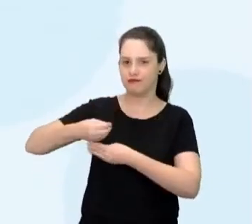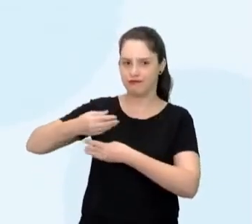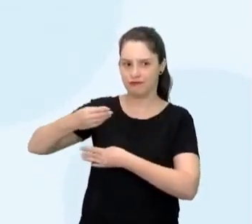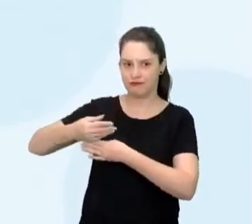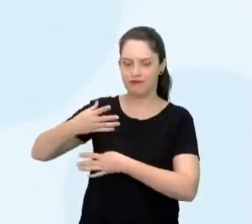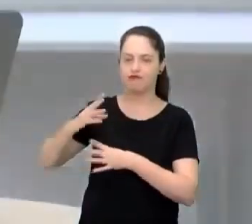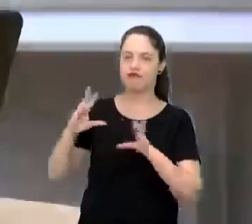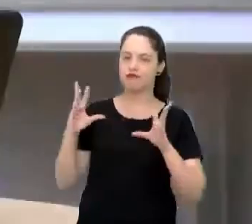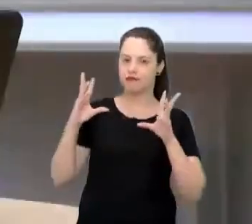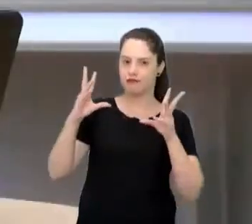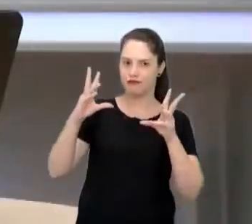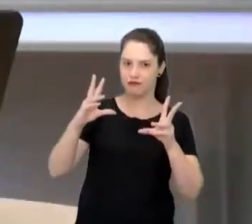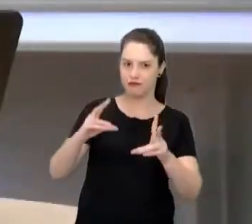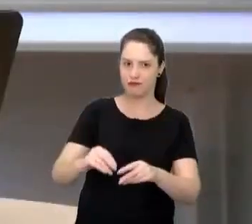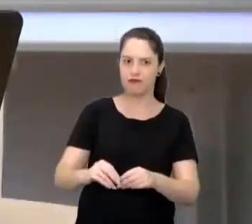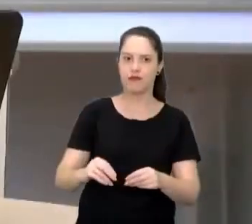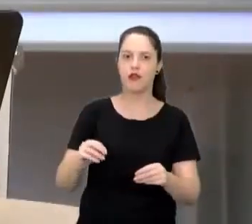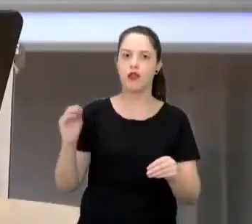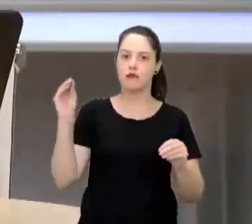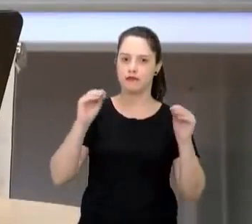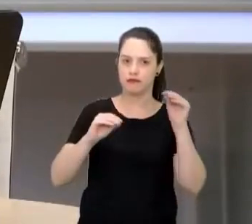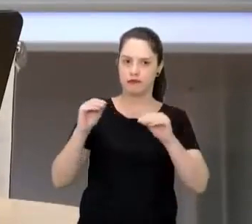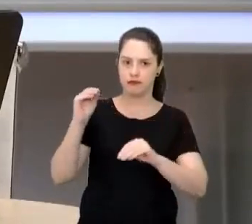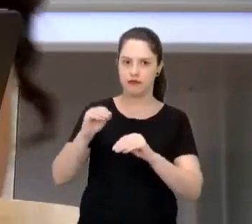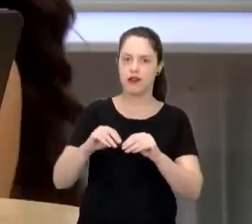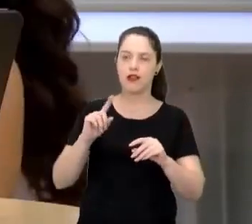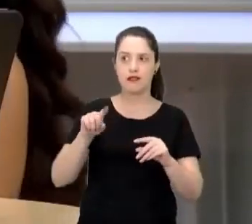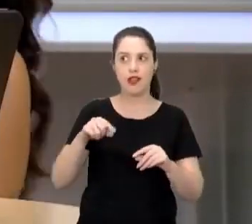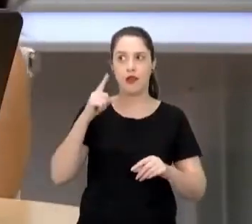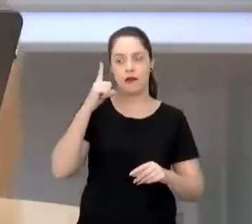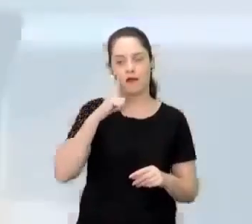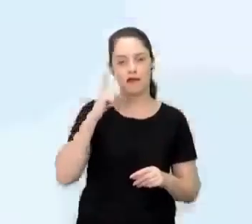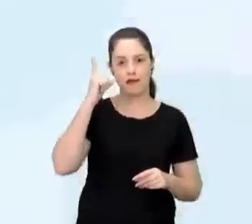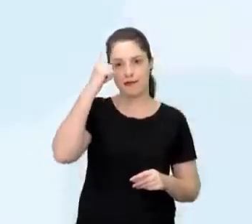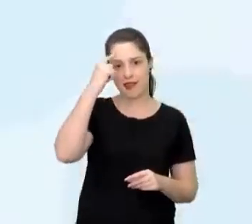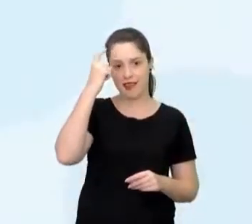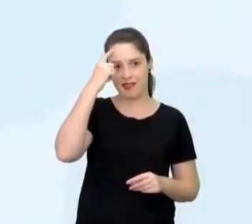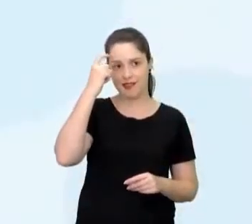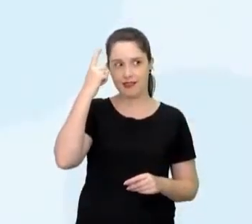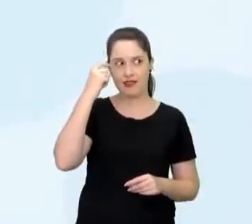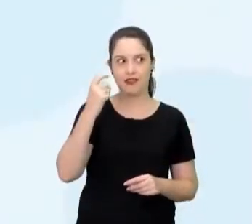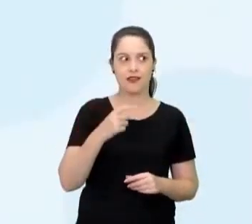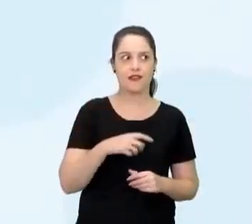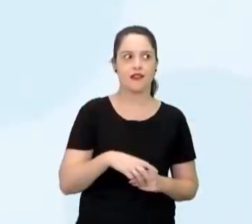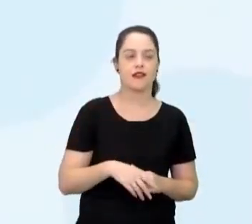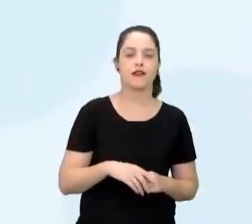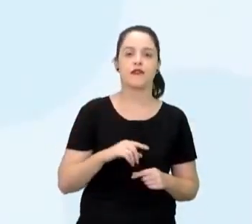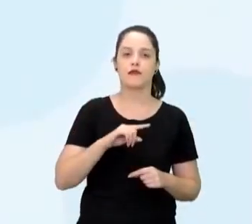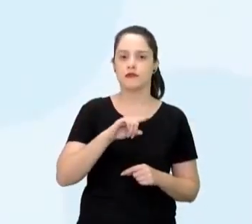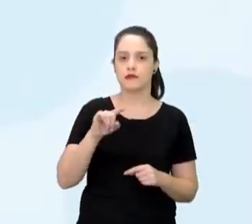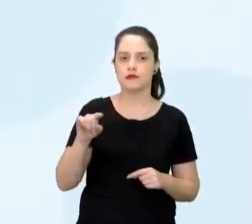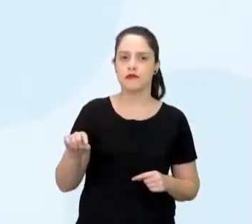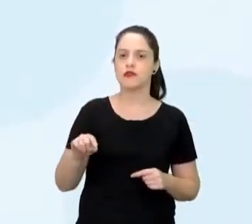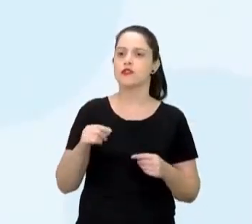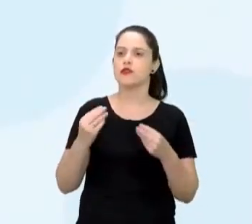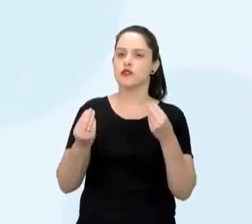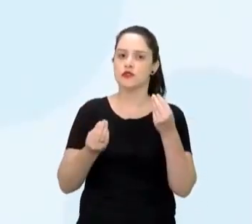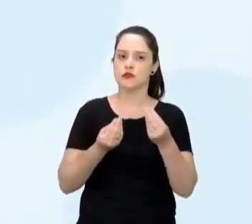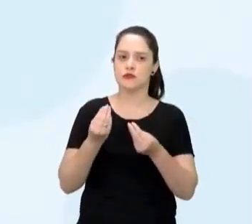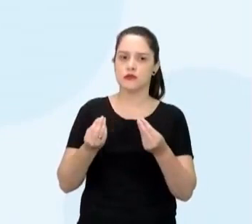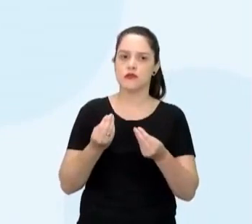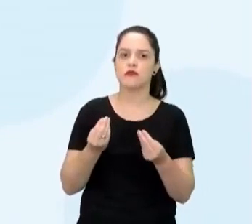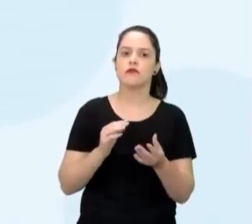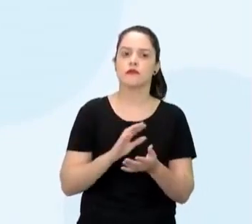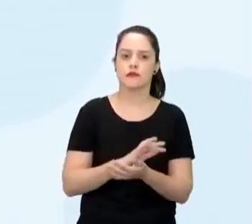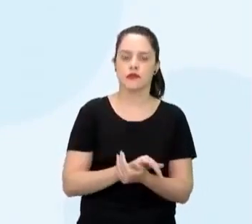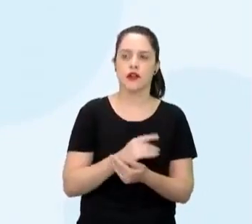de gestor, quem já viu alguma coisinha, pra gente já ter uma ideia, né? O que vocês já sabem e o que vocês não sabem. Mas o que ele diz aí no